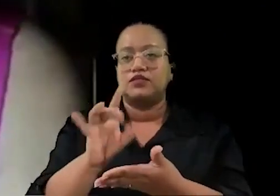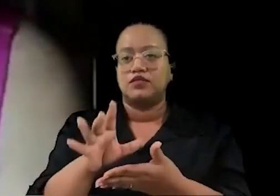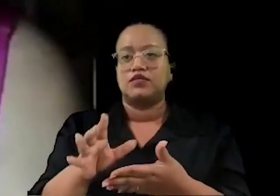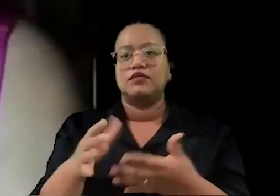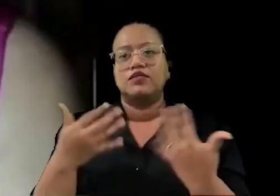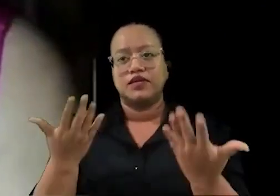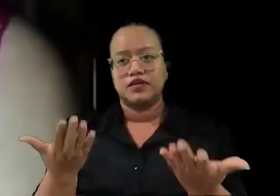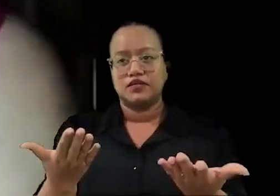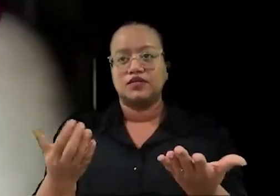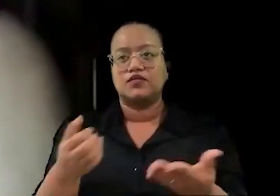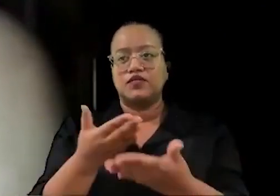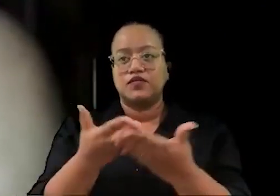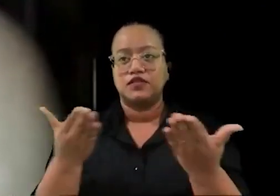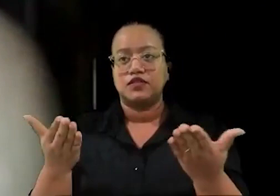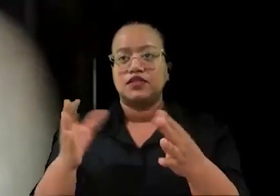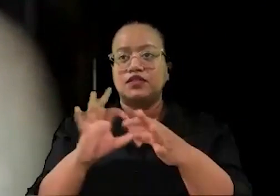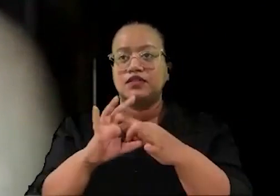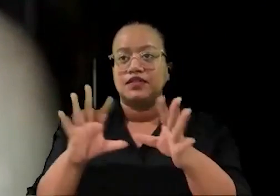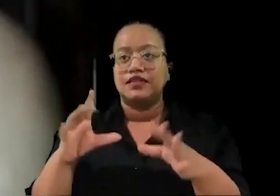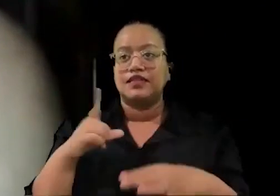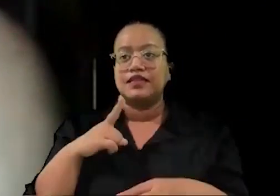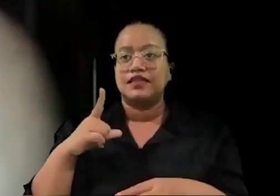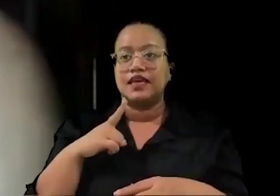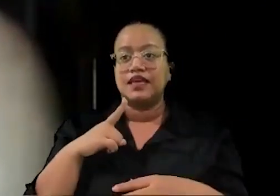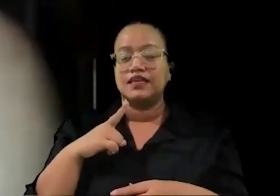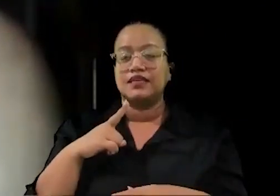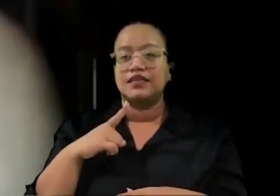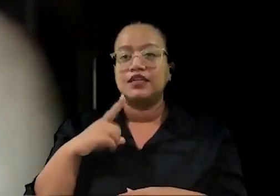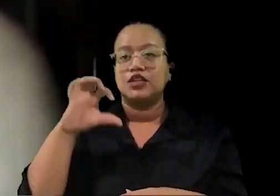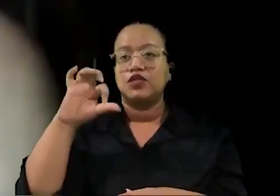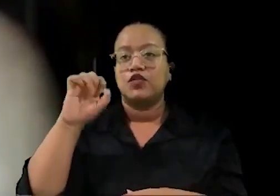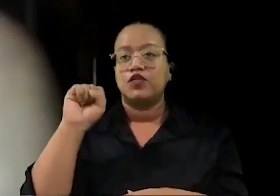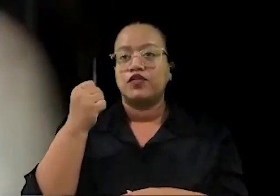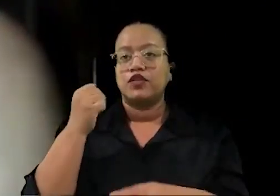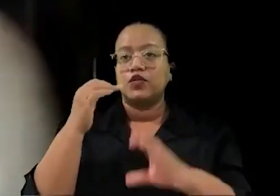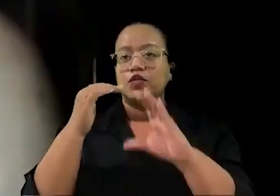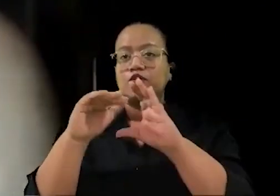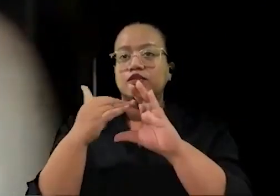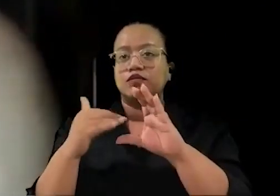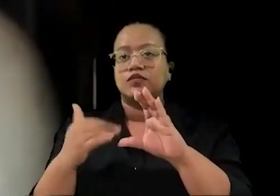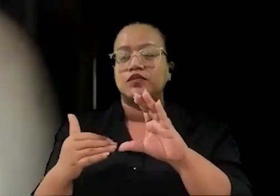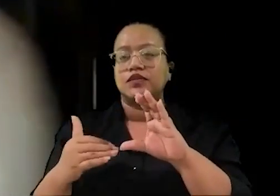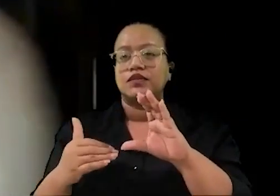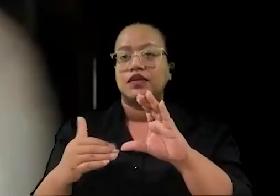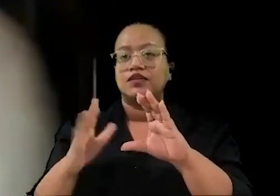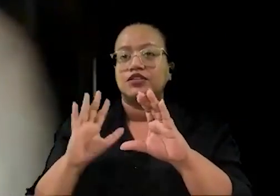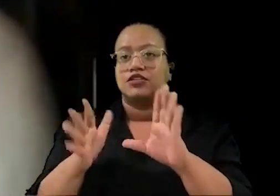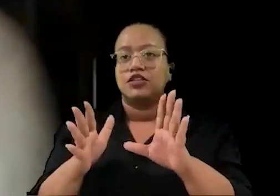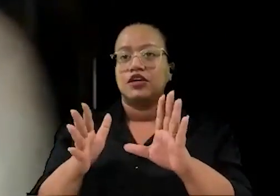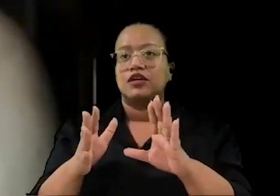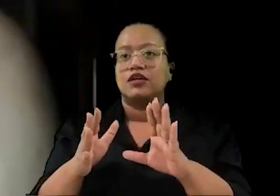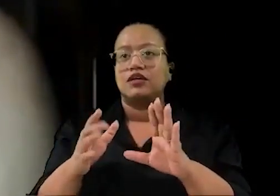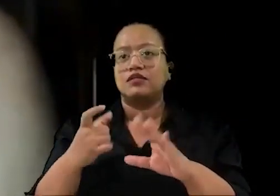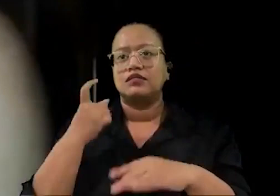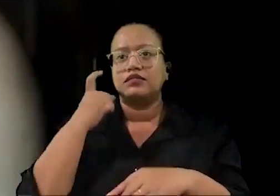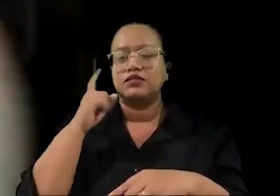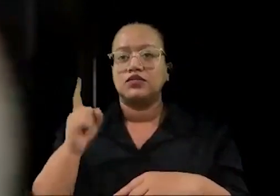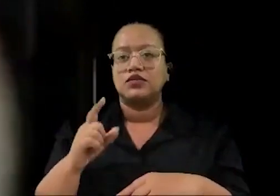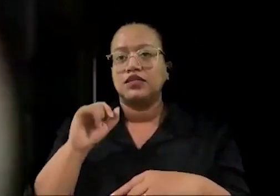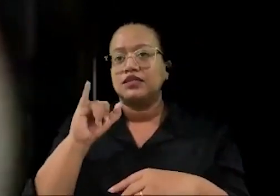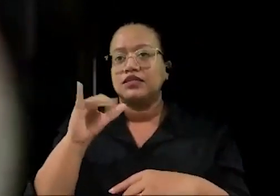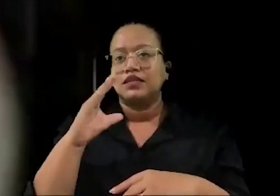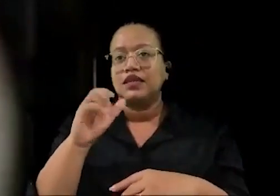98 mensagens aqui no chat. Eu não sei se o Caio acompanhou. Eu vim acompanhando na medida do